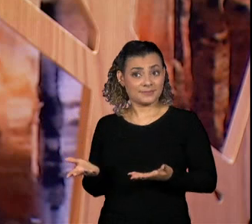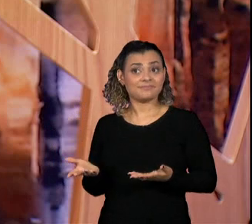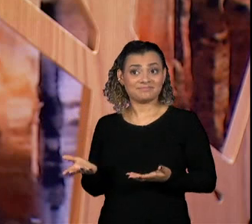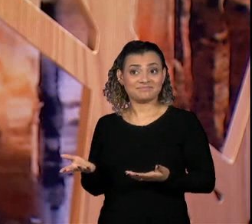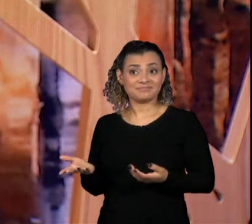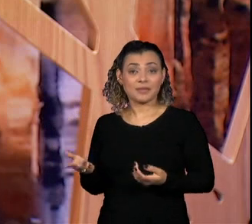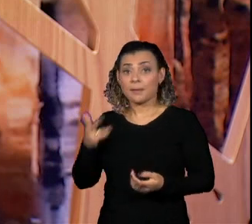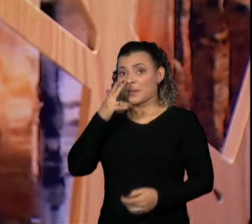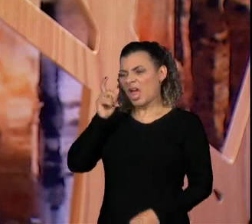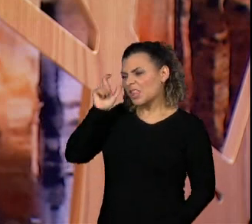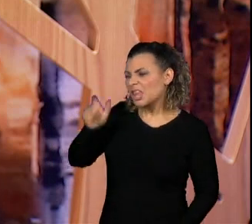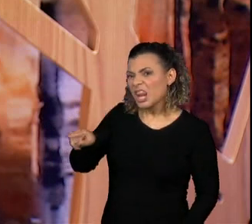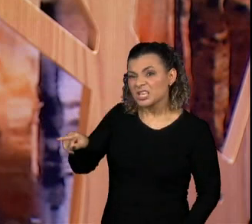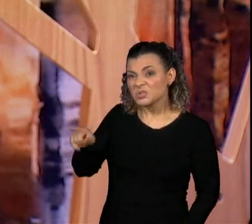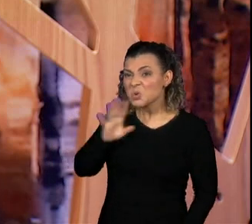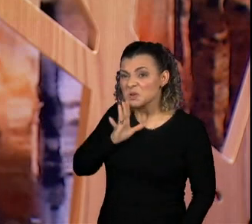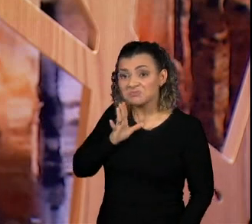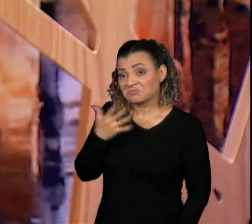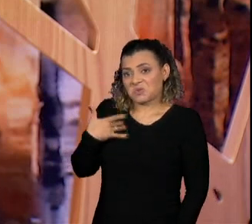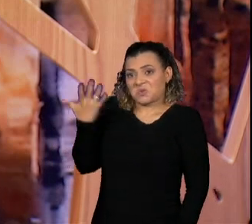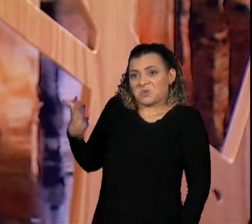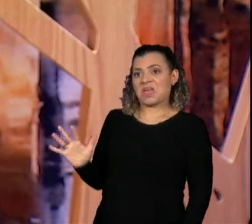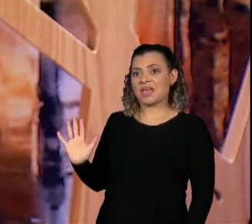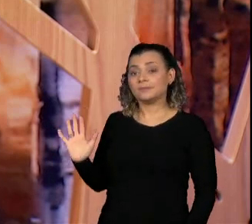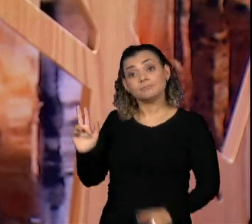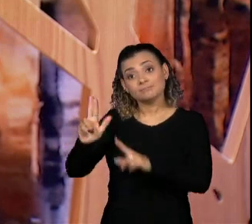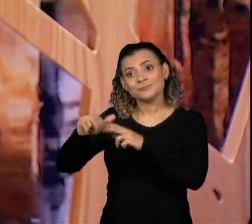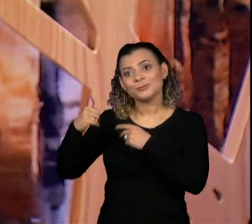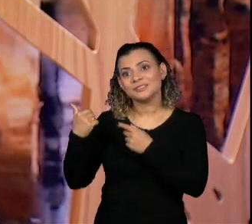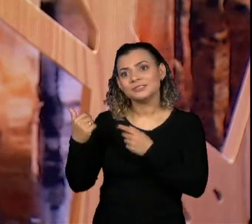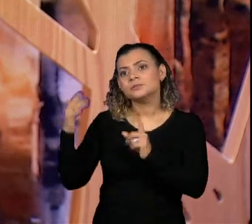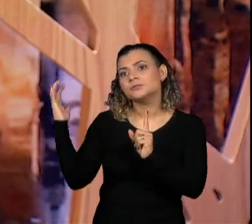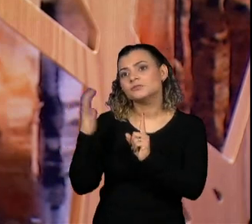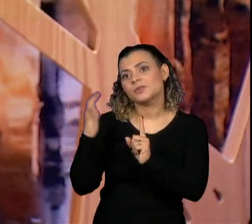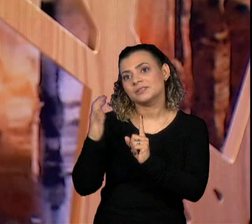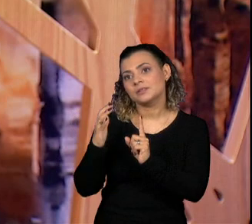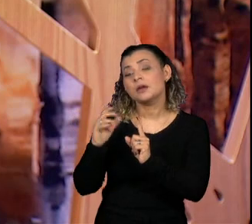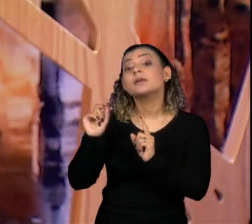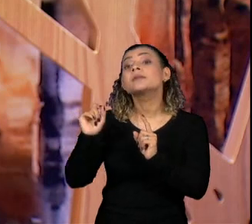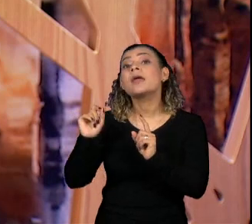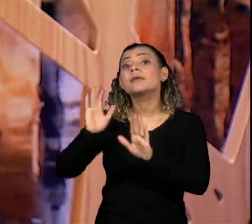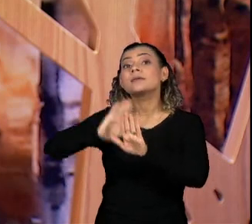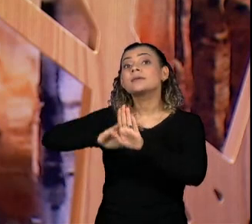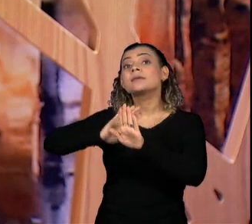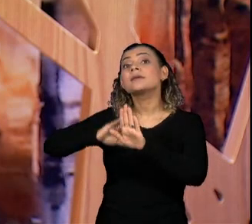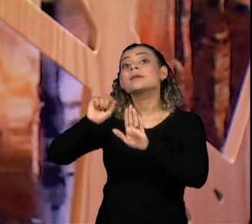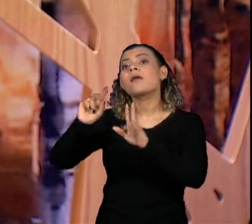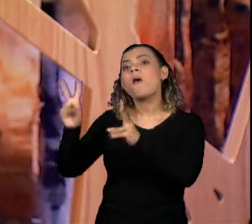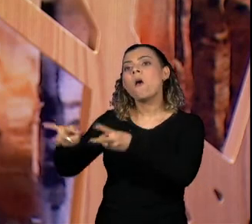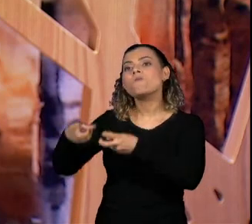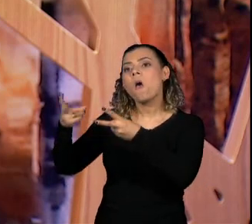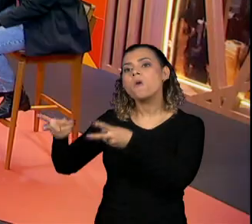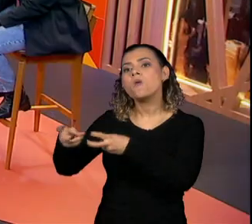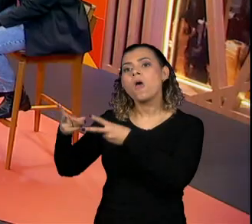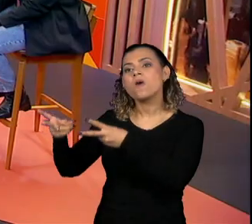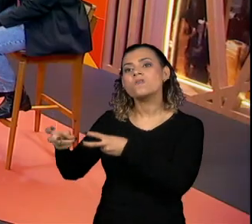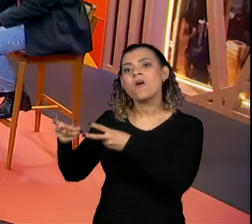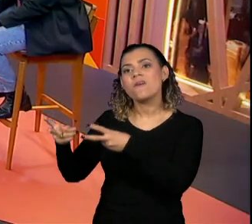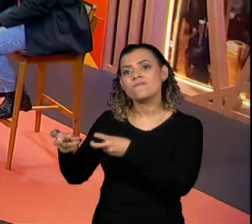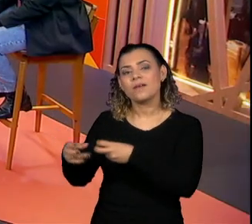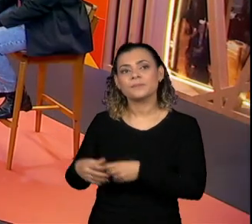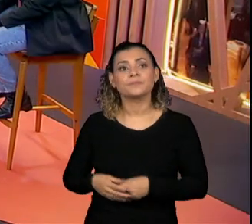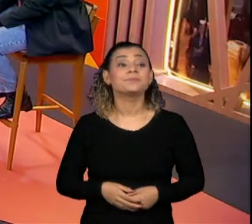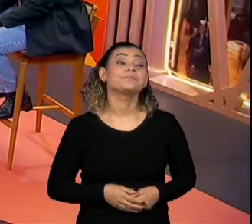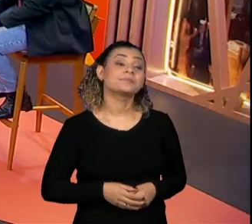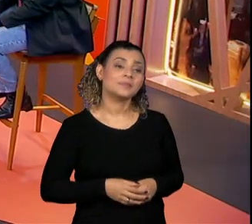tenho interesse em conhecer um lugar assim. Então, e quem contou a história desse jeito era quem estava explorando e tirando a riqueza. Por isso que aqui